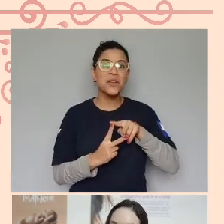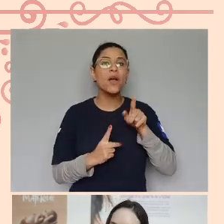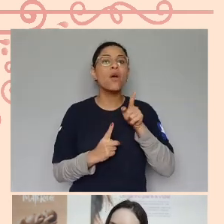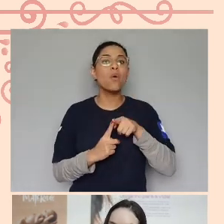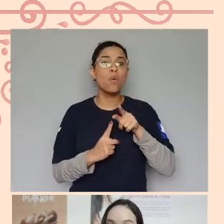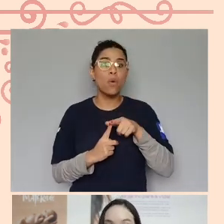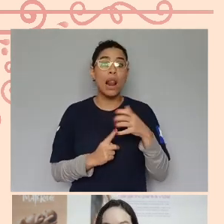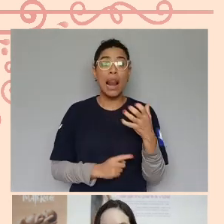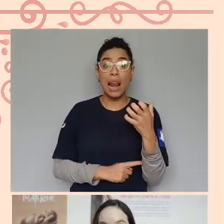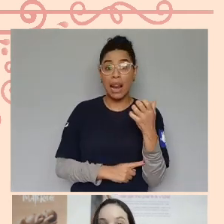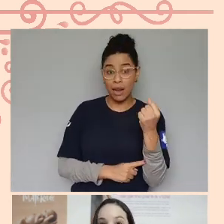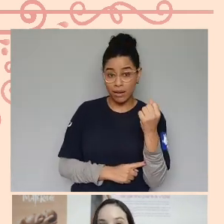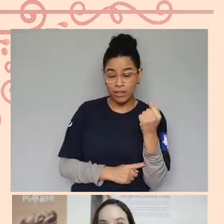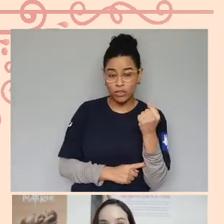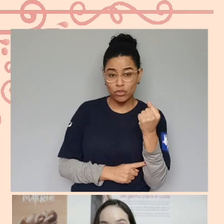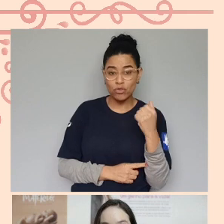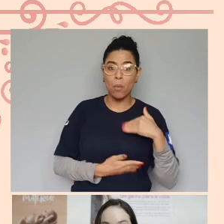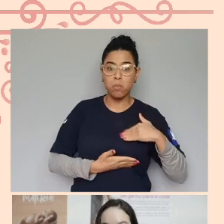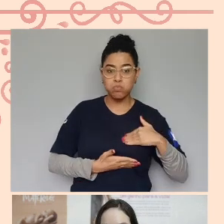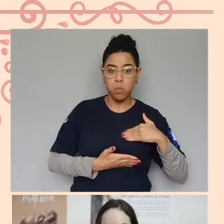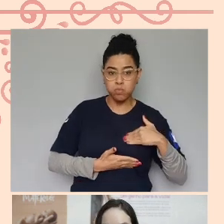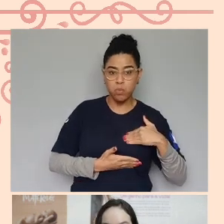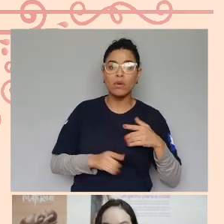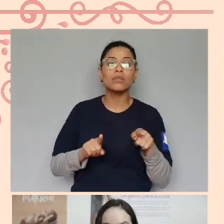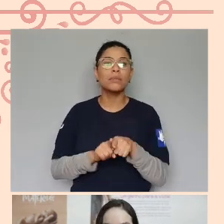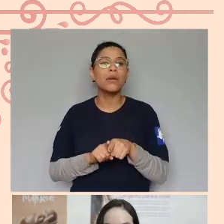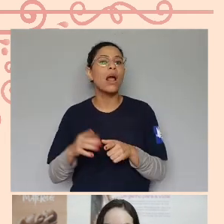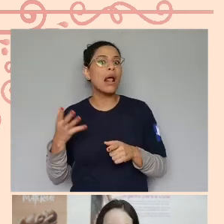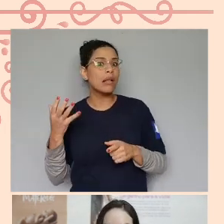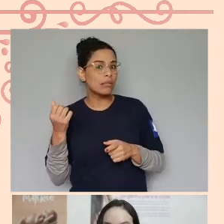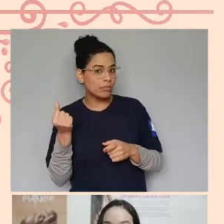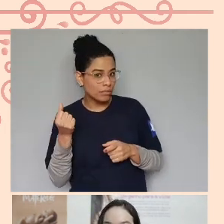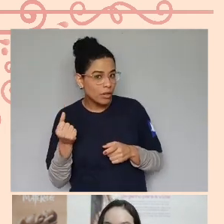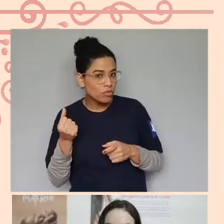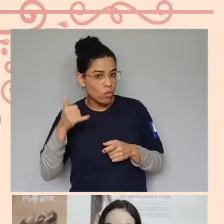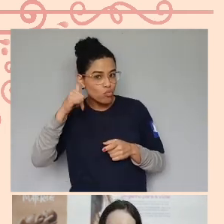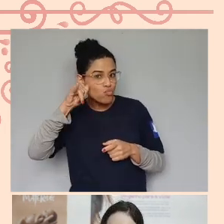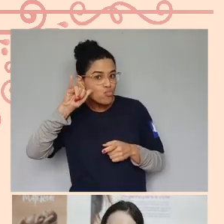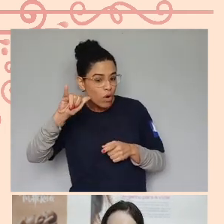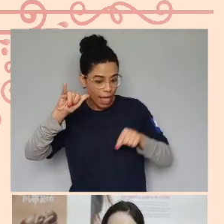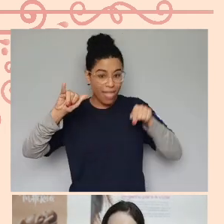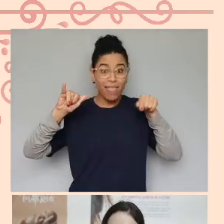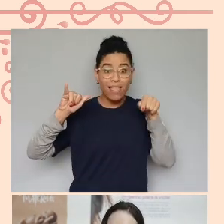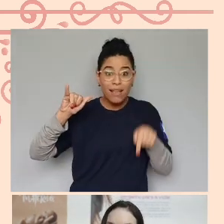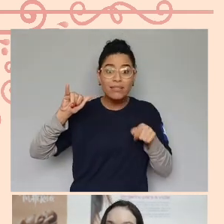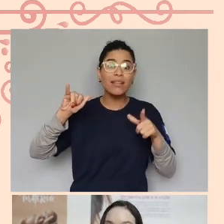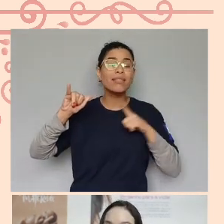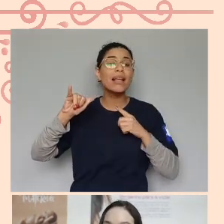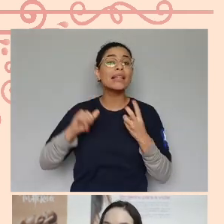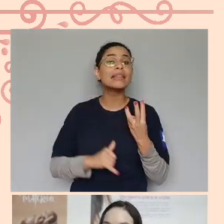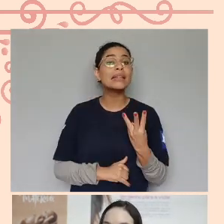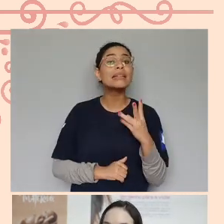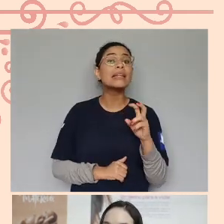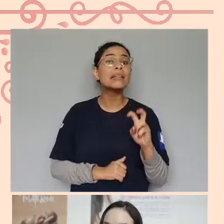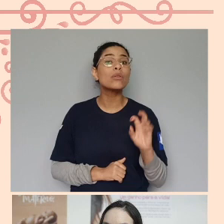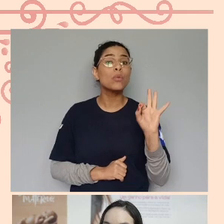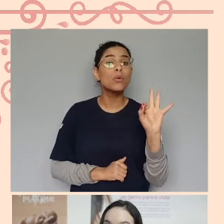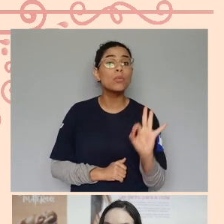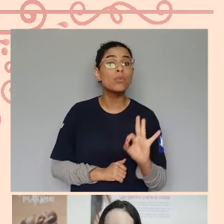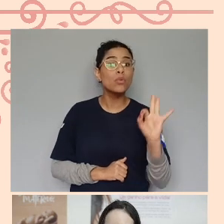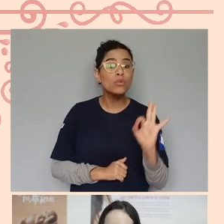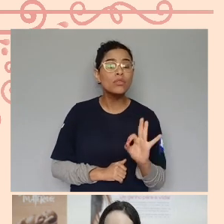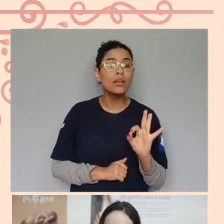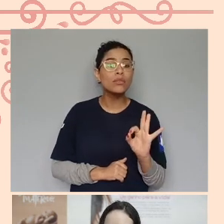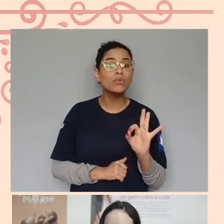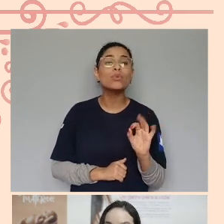leite humano e o leite de vaca da fórmula. Então aqui a gente consegue ver que o leite humano ele contém 35%